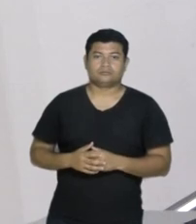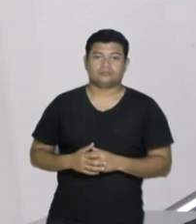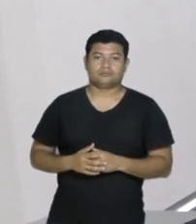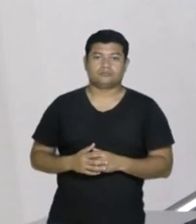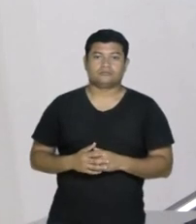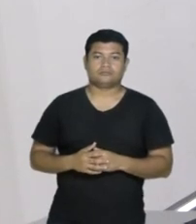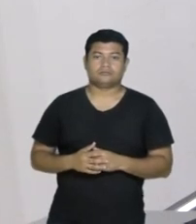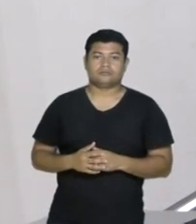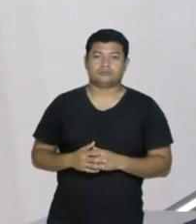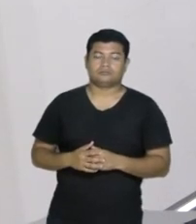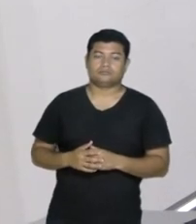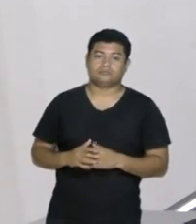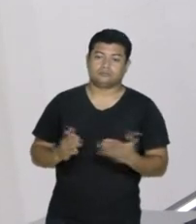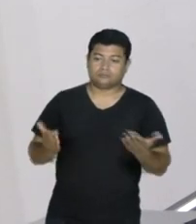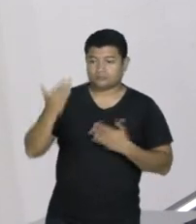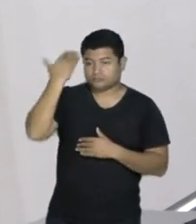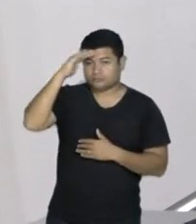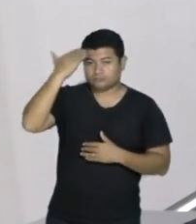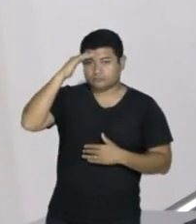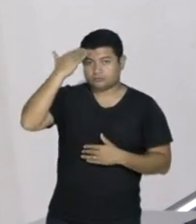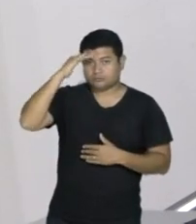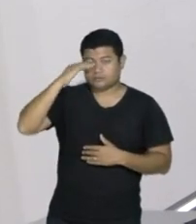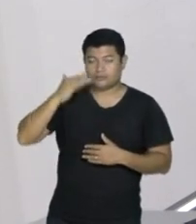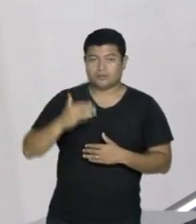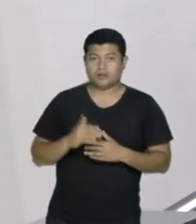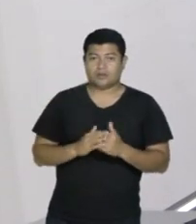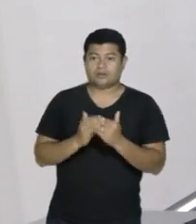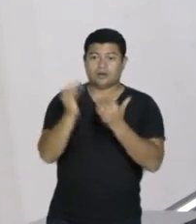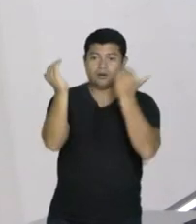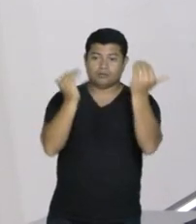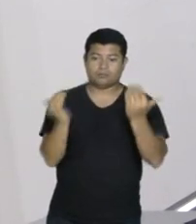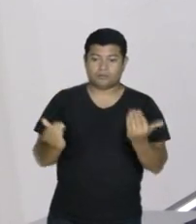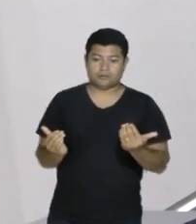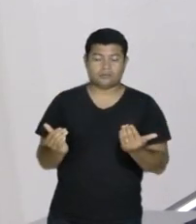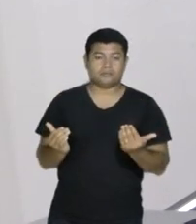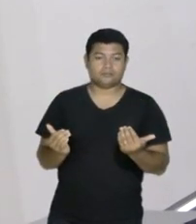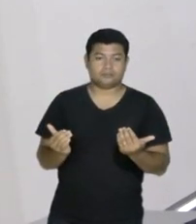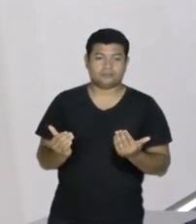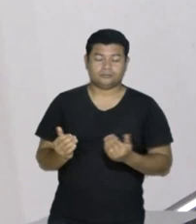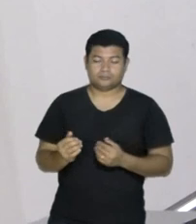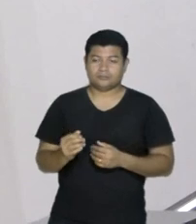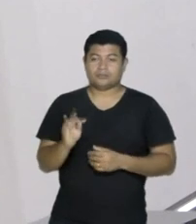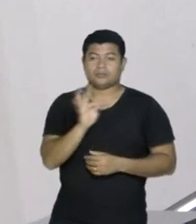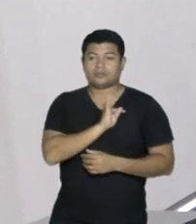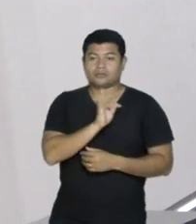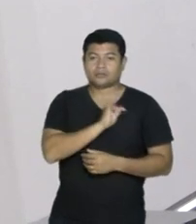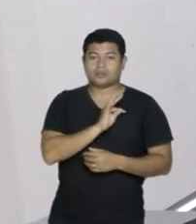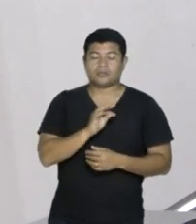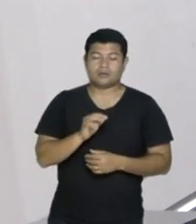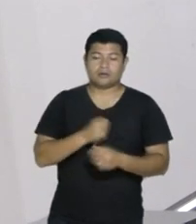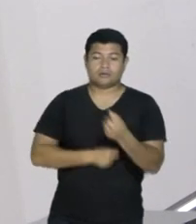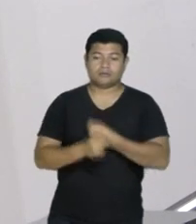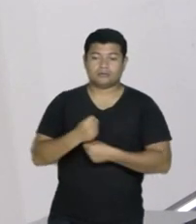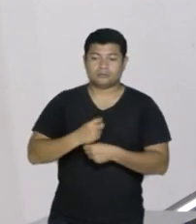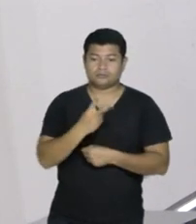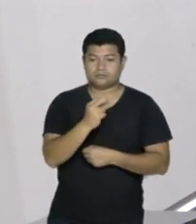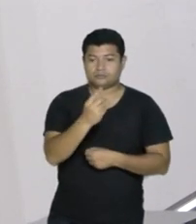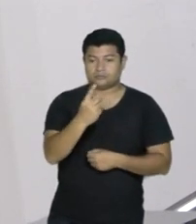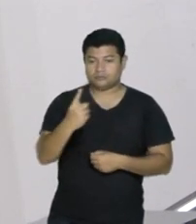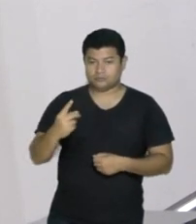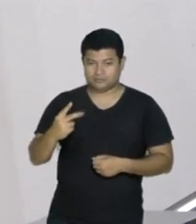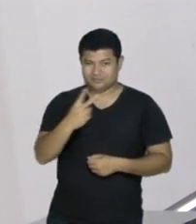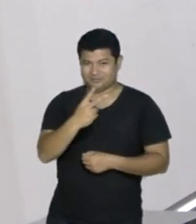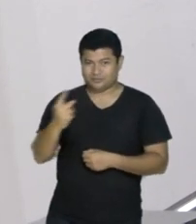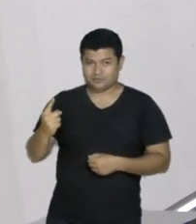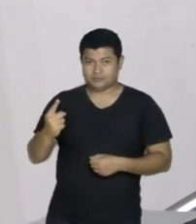parafraseando parecer técnico 2021 foi aquele que nós levamos para amplo e cobramos o governo do estado anterior uma ponte